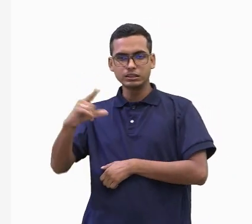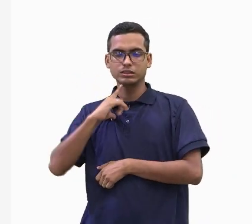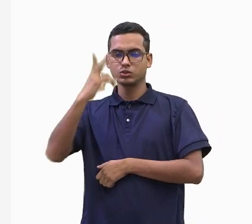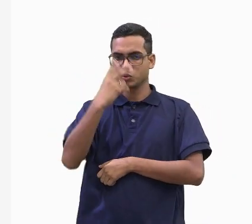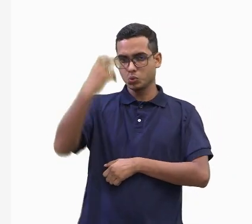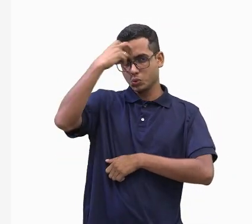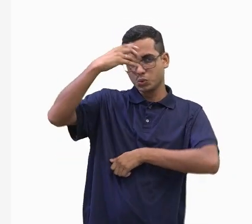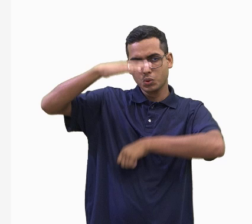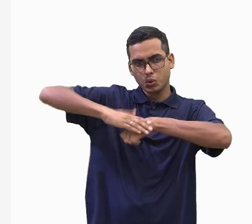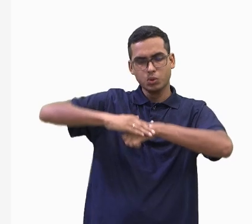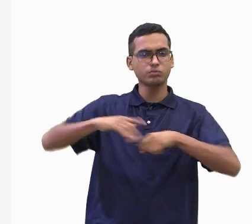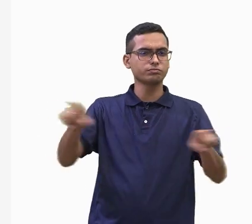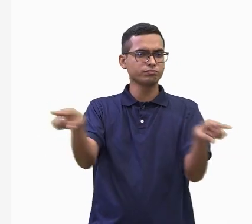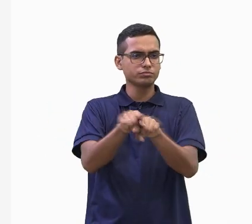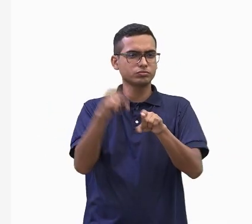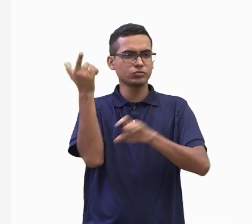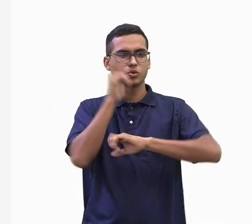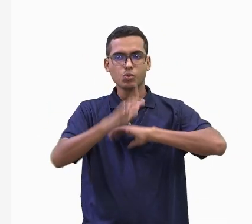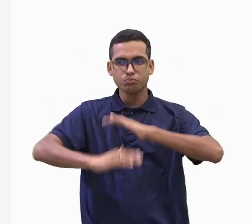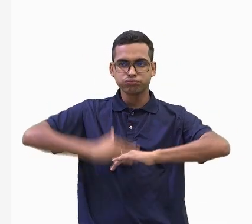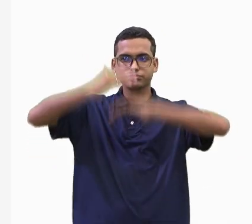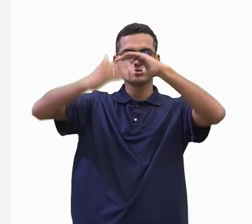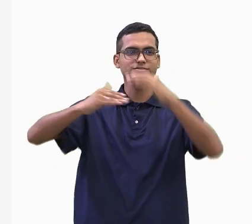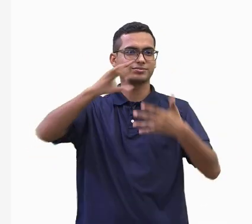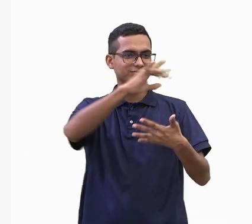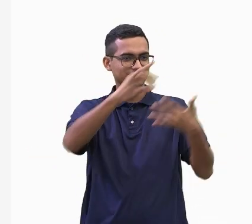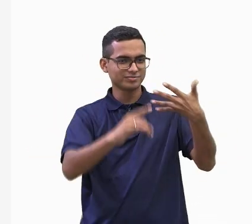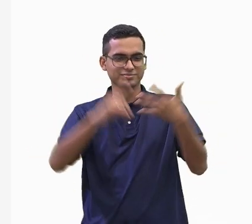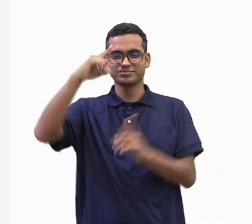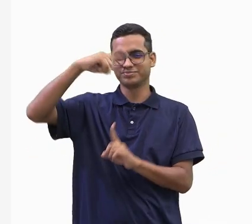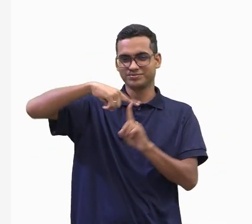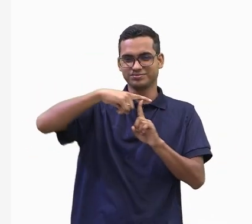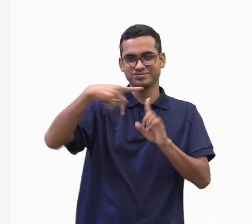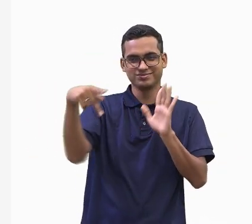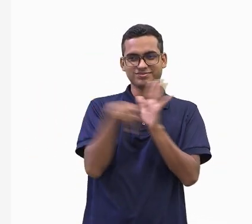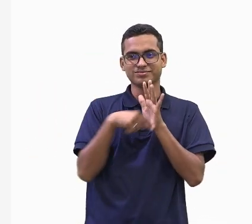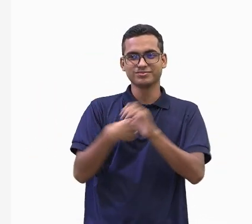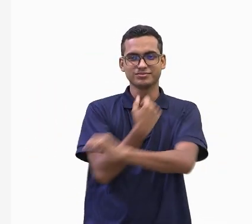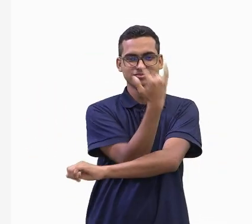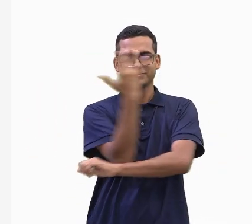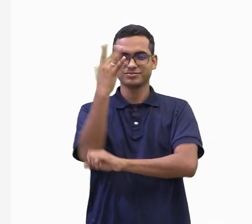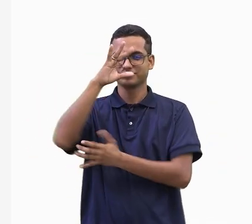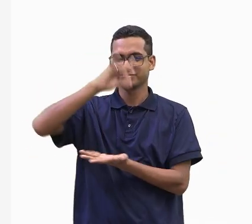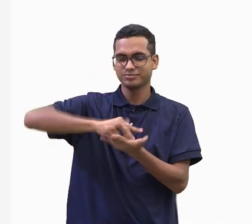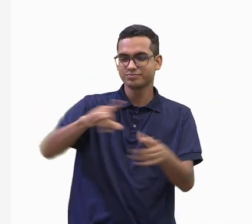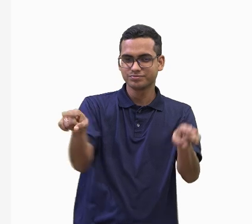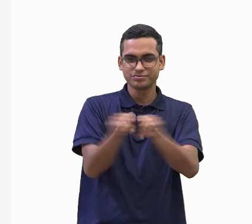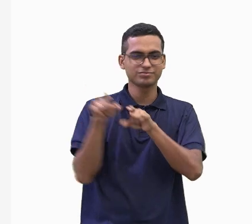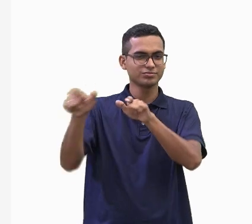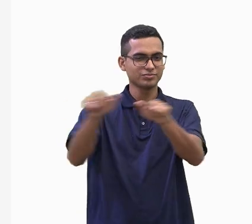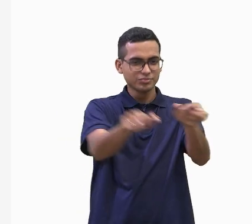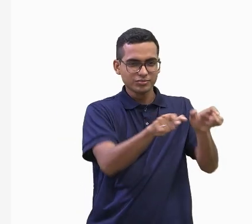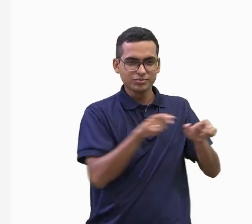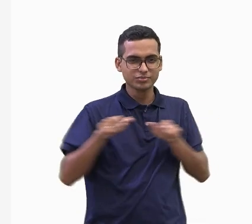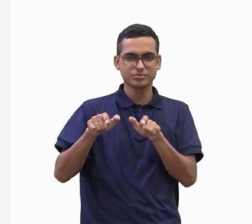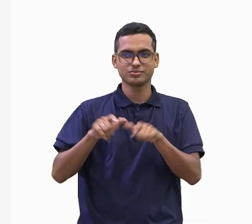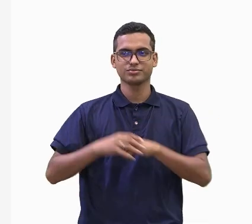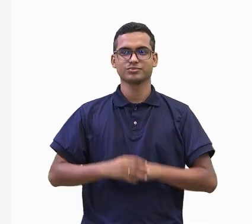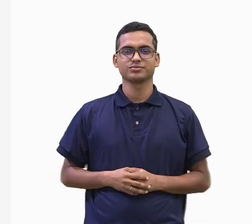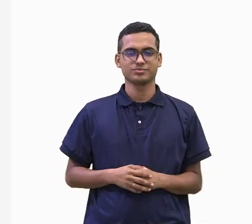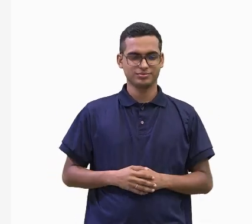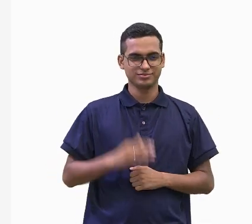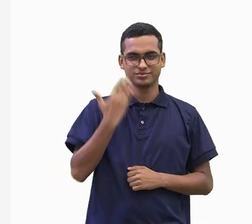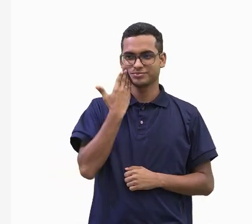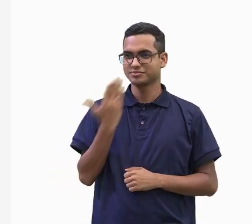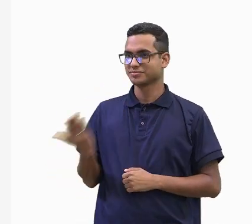desenvolvida para sobreviver em cada tipo de ambiente. E a gente começa trazendo para vocês a Cordilheira dos